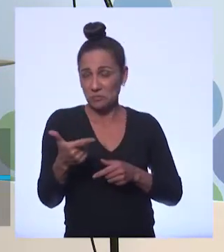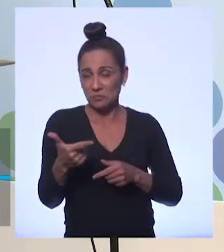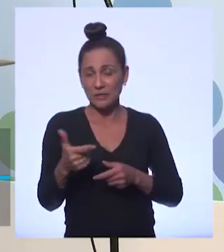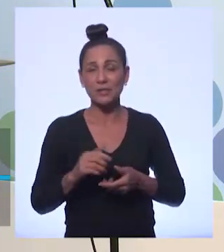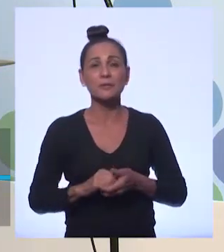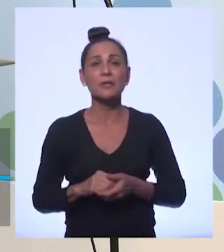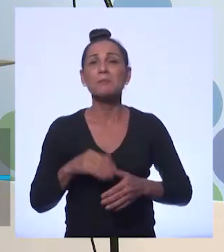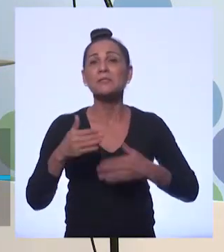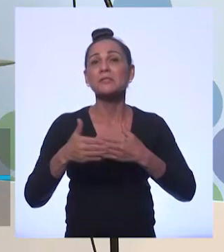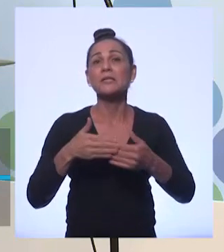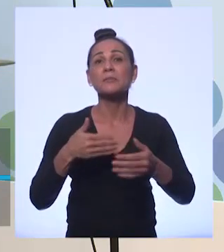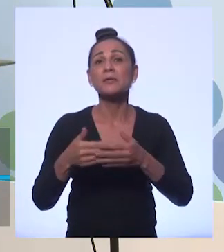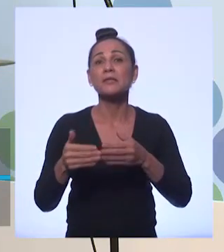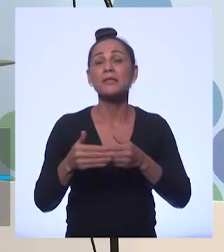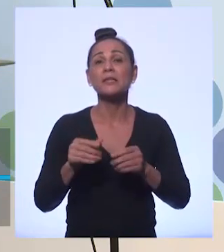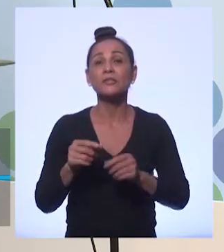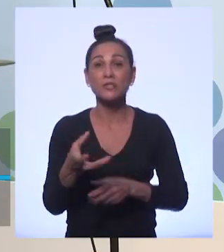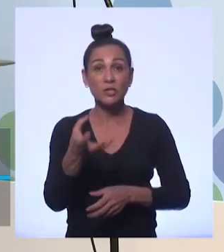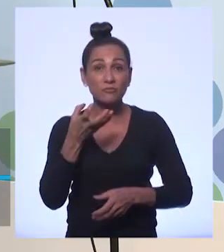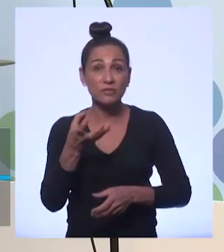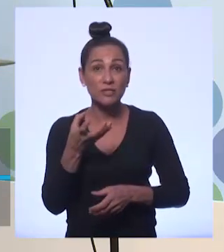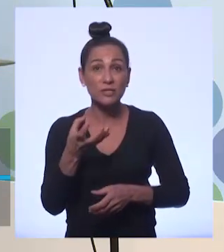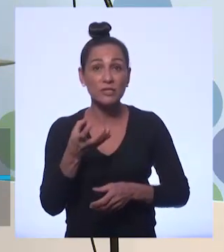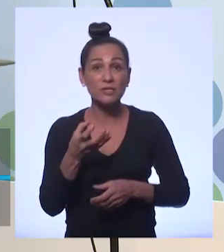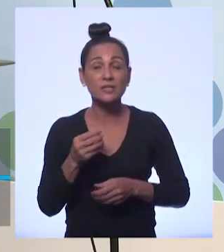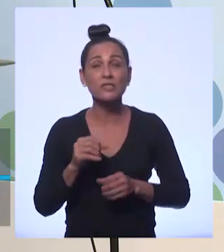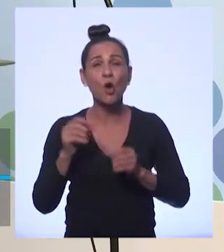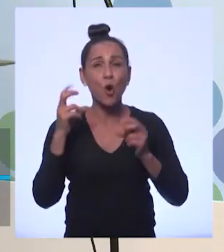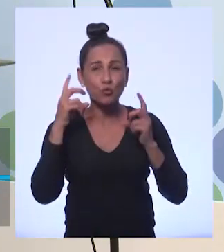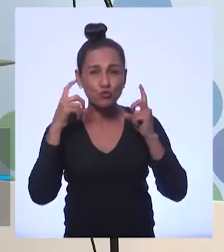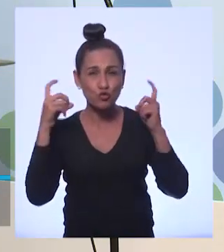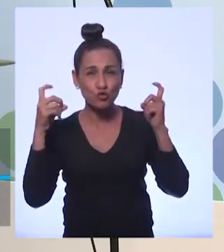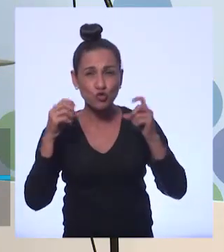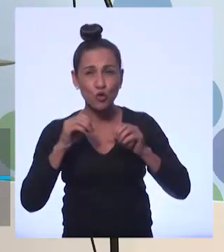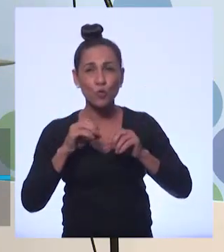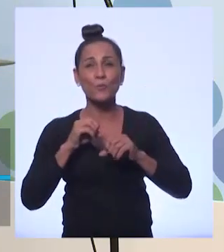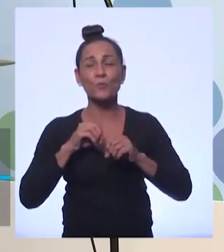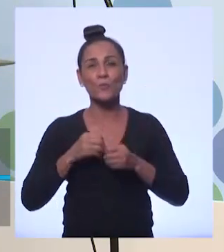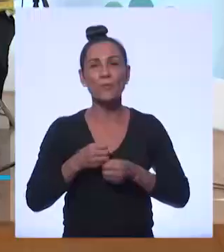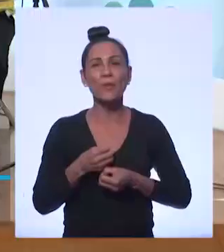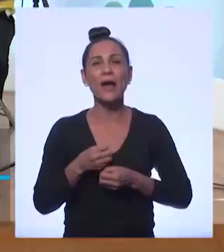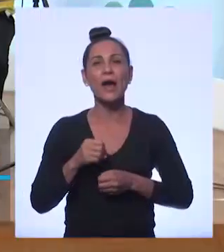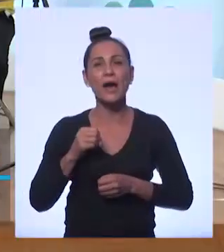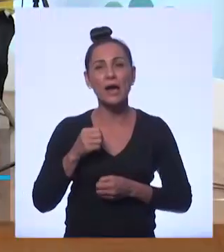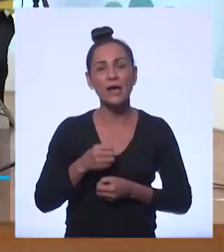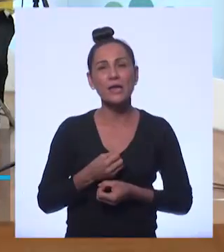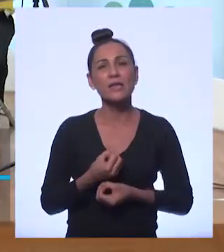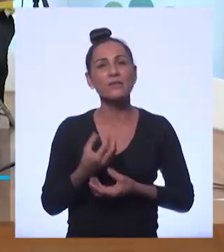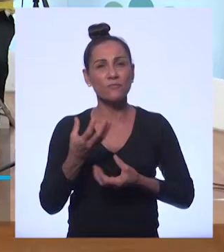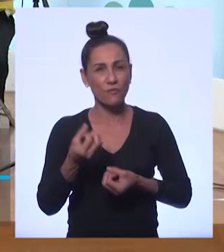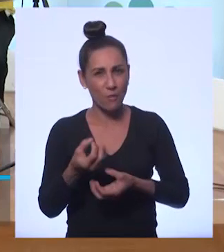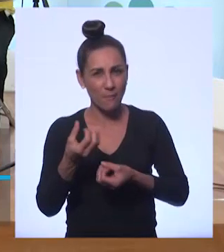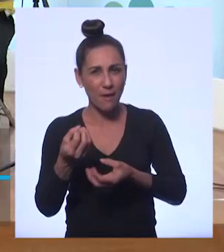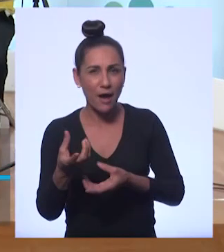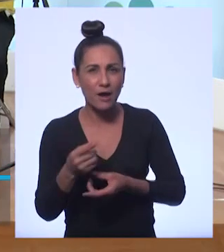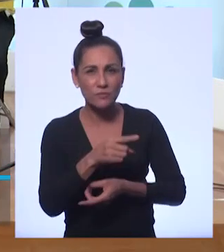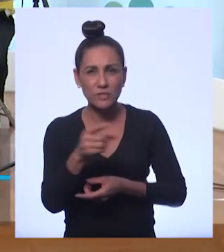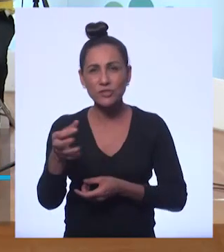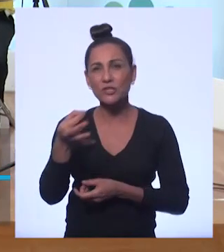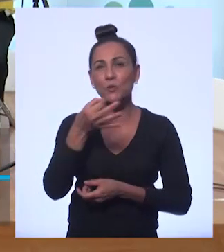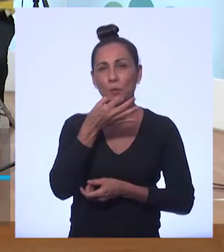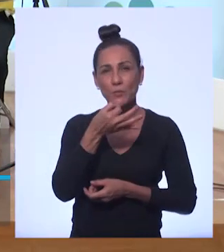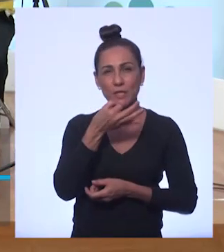mas independente daquilo que eu quis emitir como mensagem, você já tem uma opinião sobre isso,